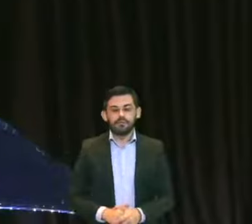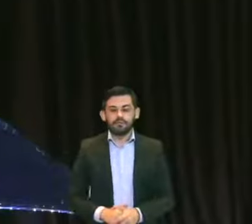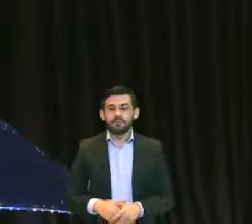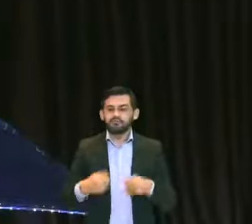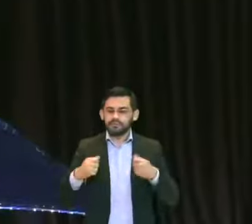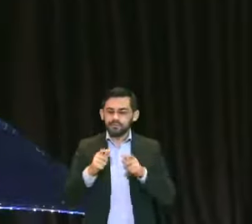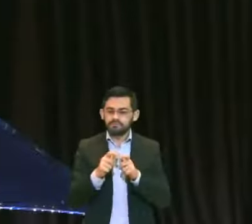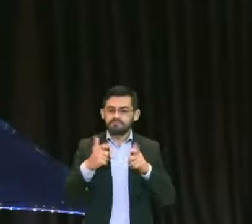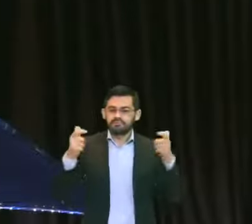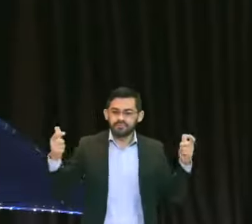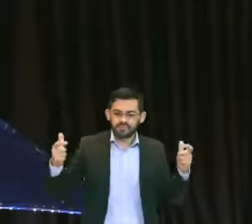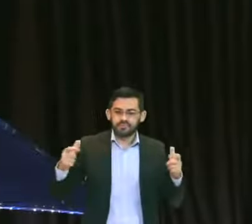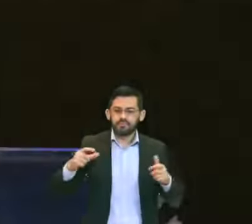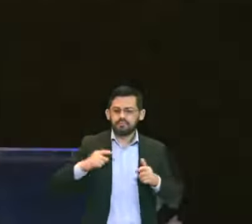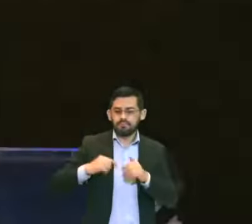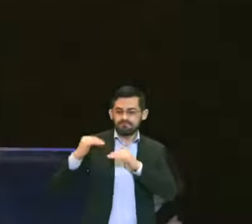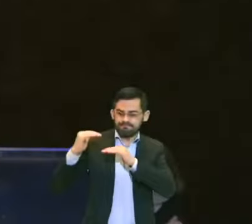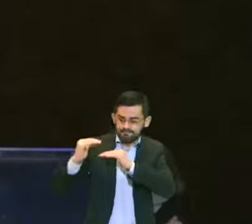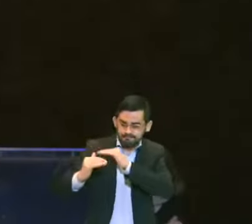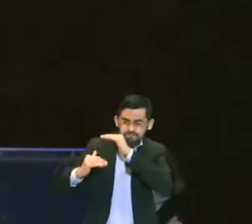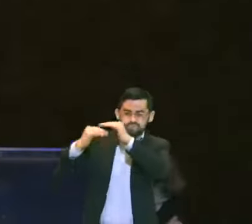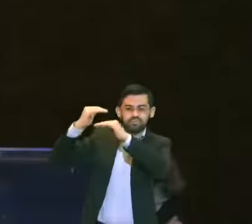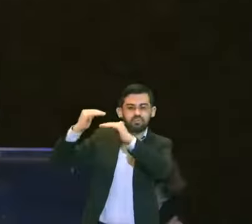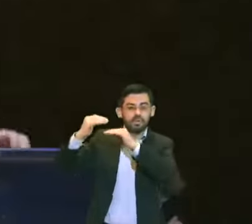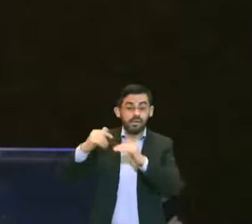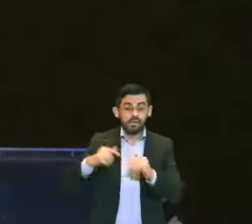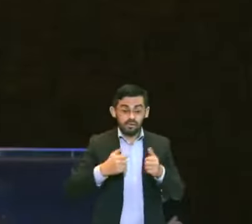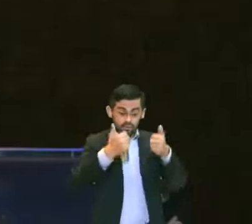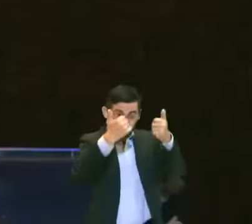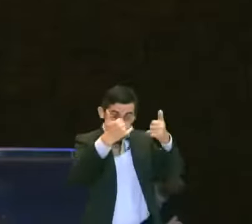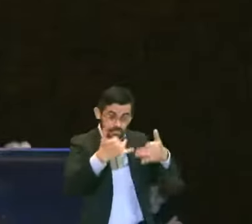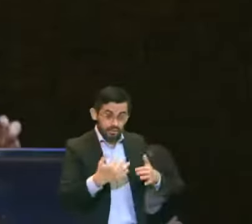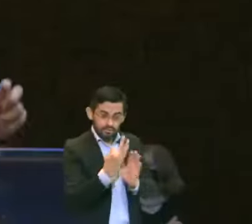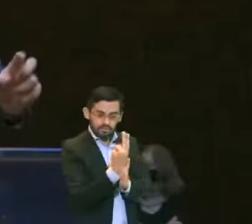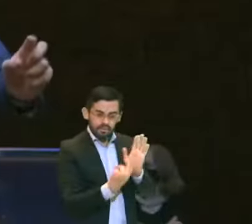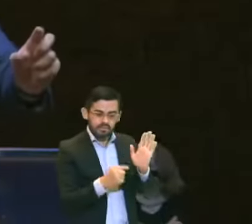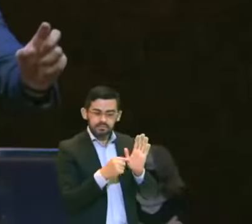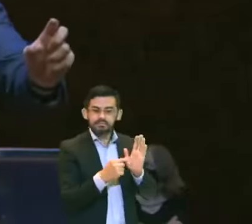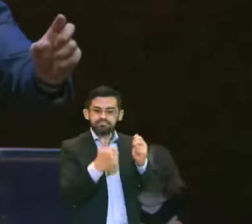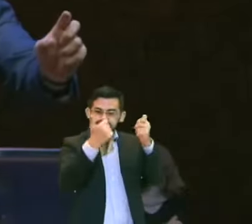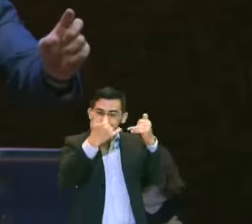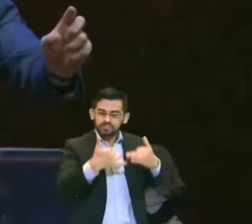Cresçam, prosperem. É isso que ele está dizendo.